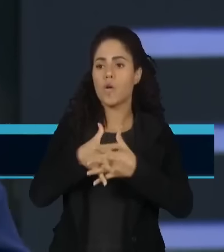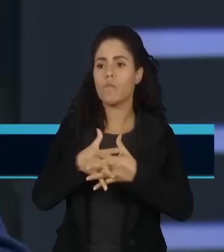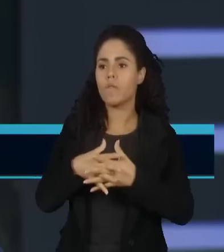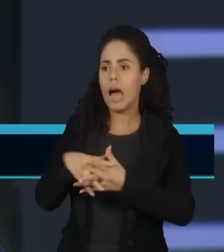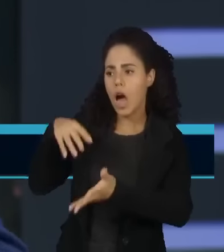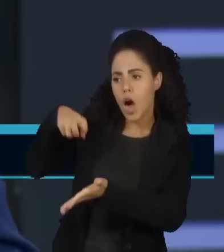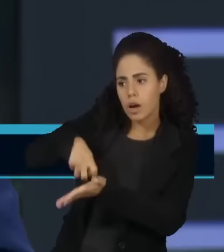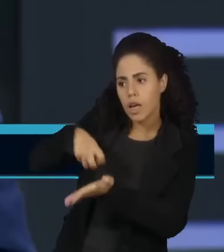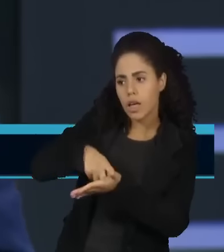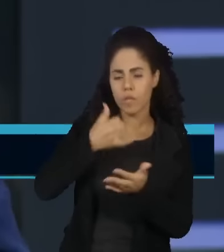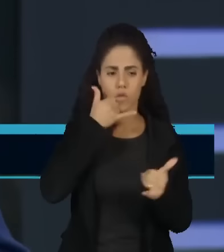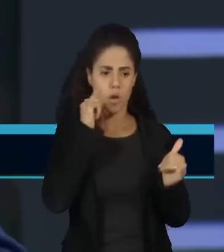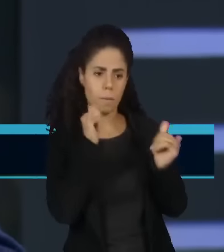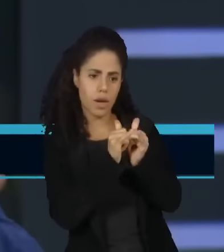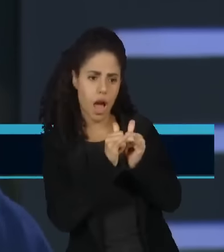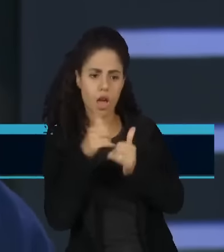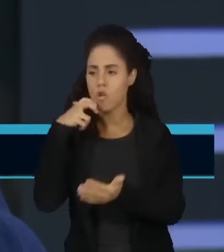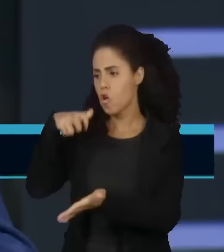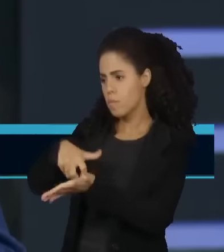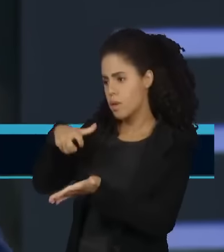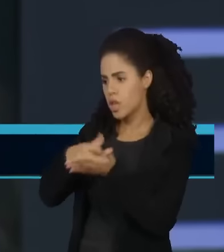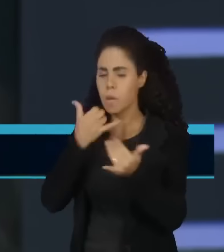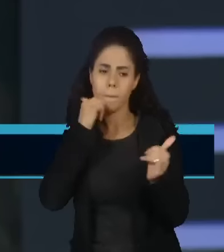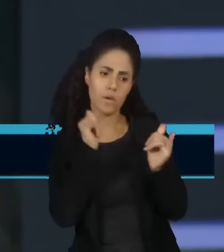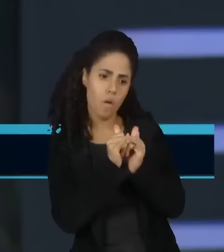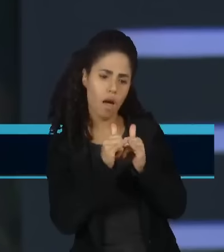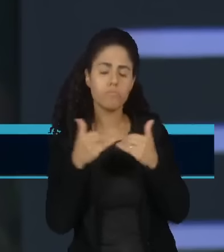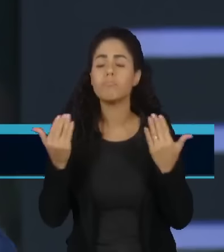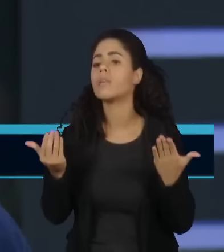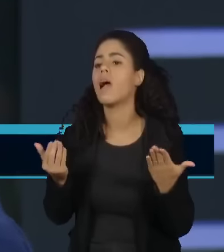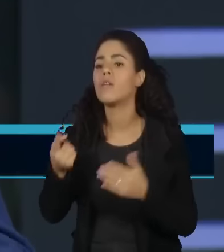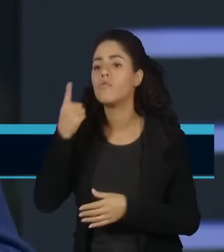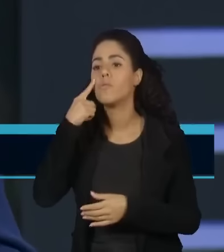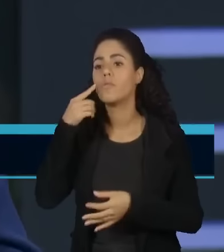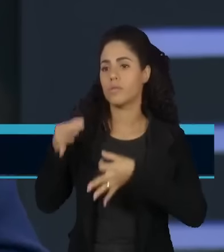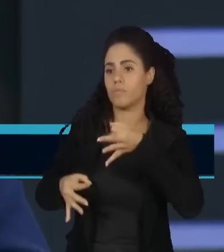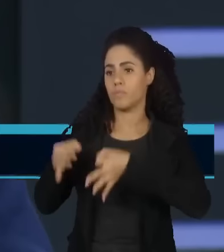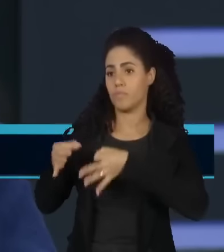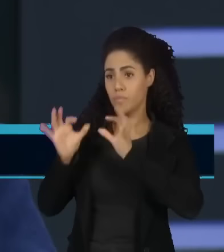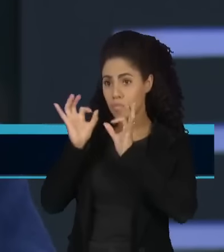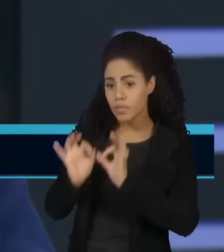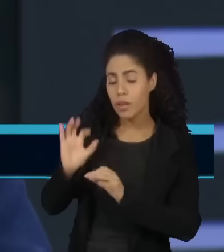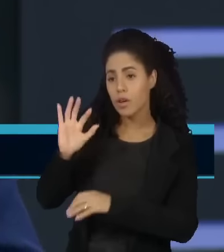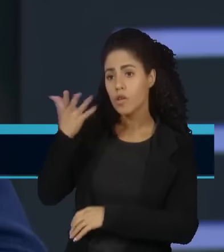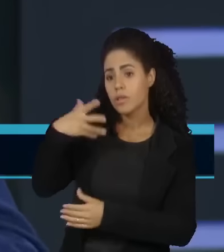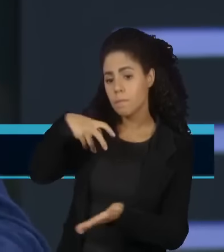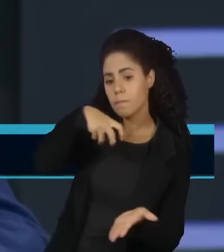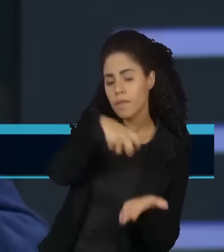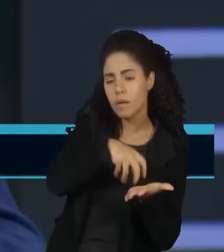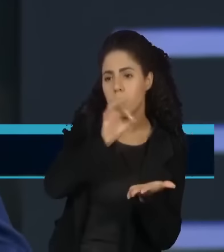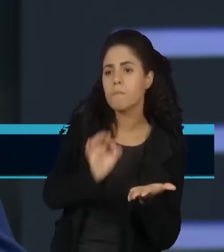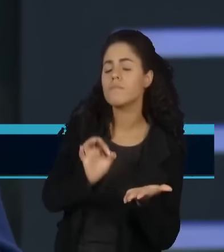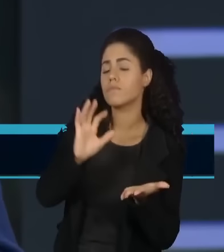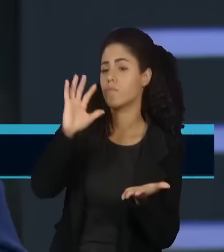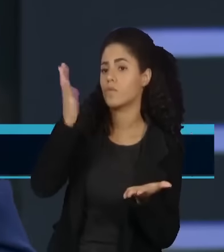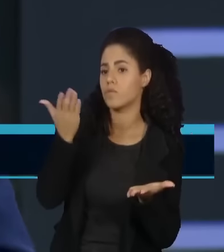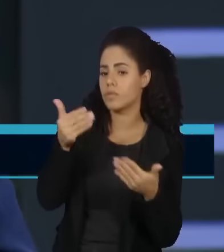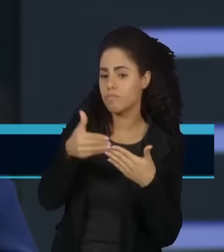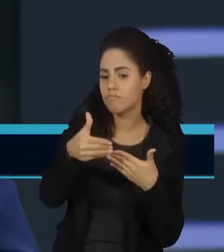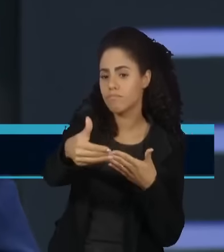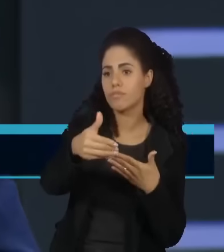ora absolvido, ora absolvido, ora é condenado. Então, vamos ver na esfera judicial, se quando virar efetivamente uma ação penal, e no